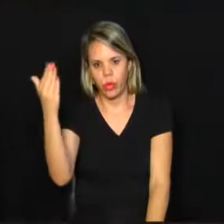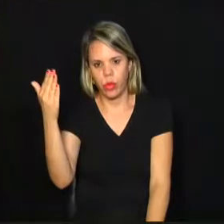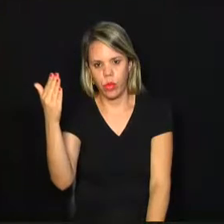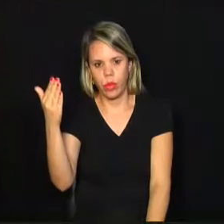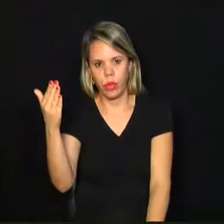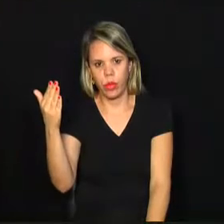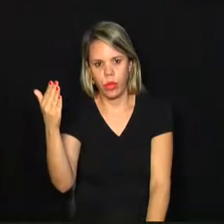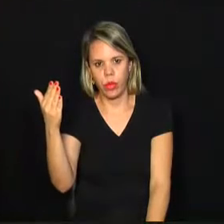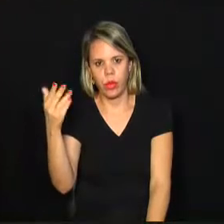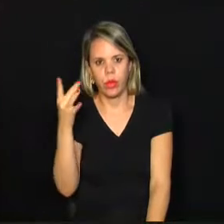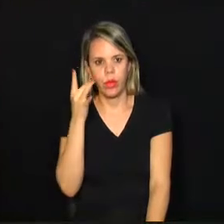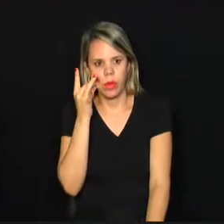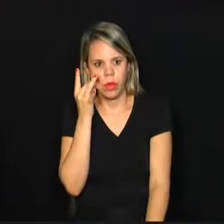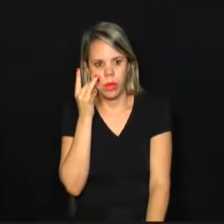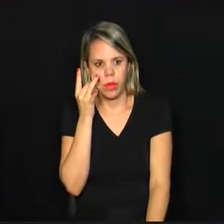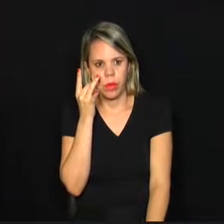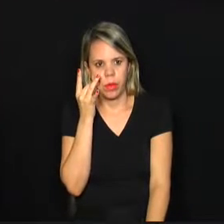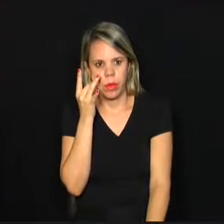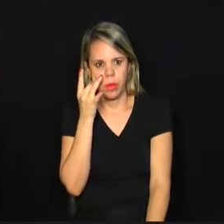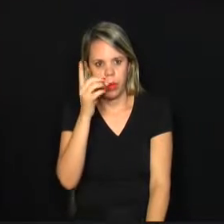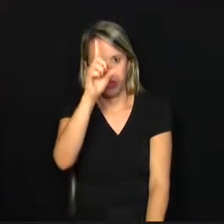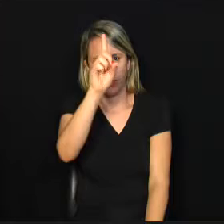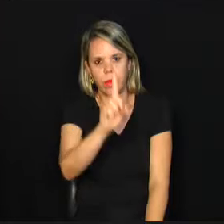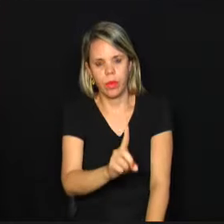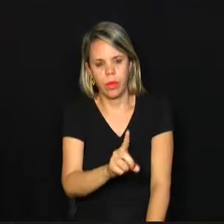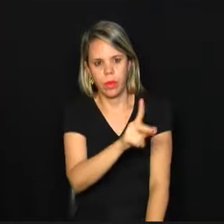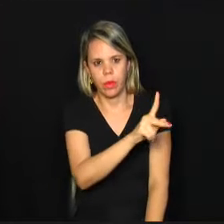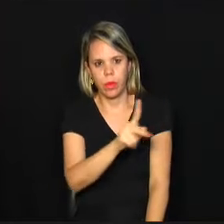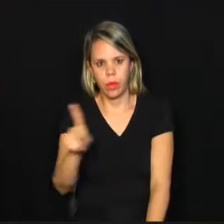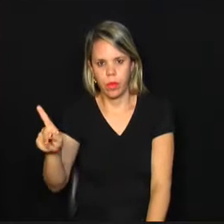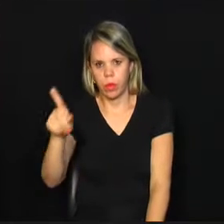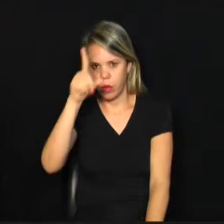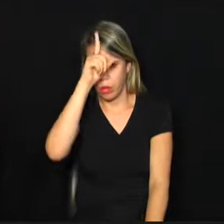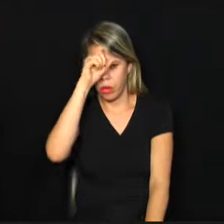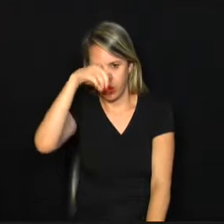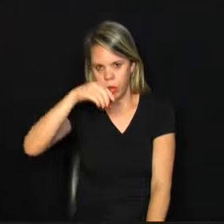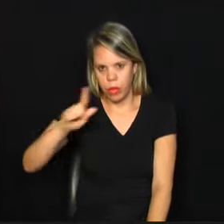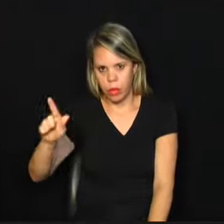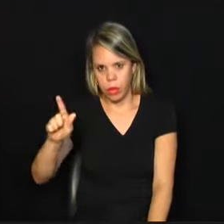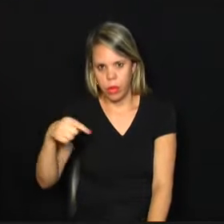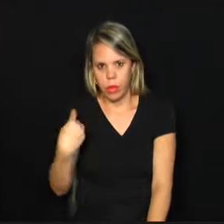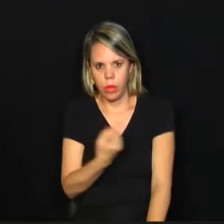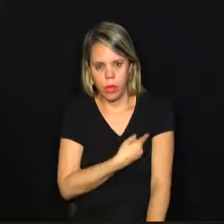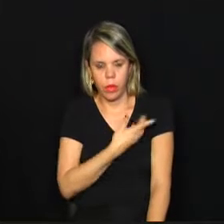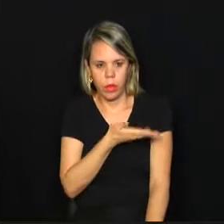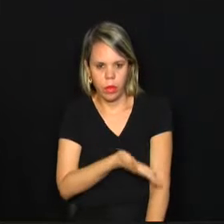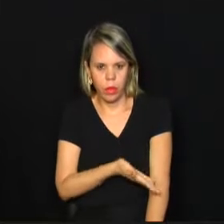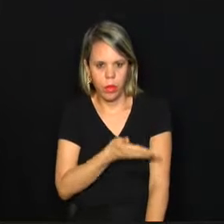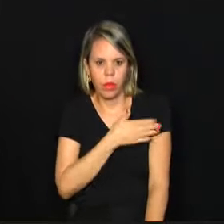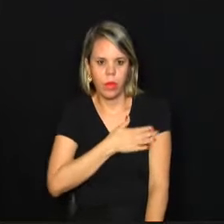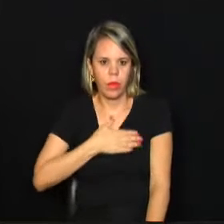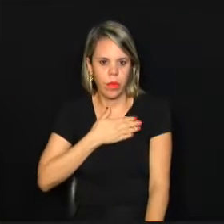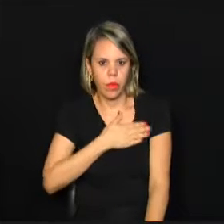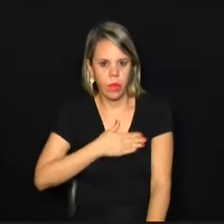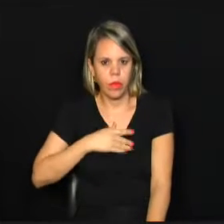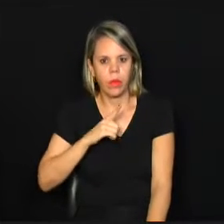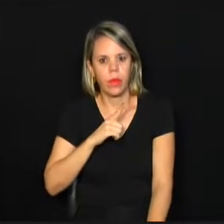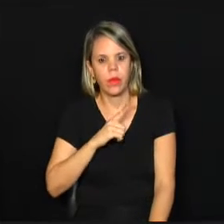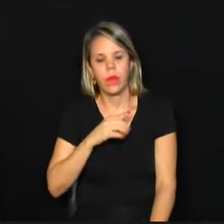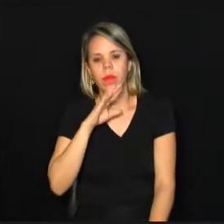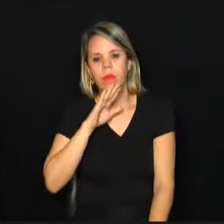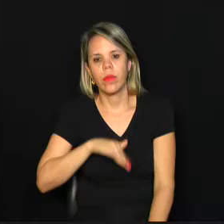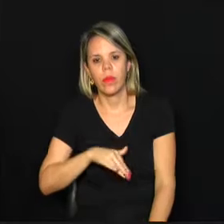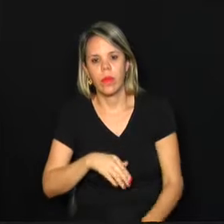Sérgio, pela sua presença, diretor, presidente da Rede Mário Gatti. Para nós é um grande prazer tê-lo aqui nesta